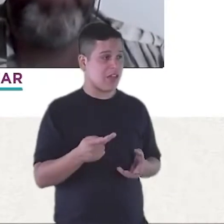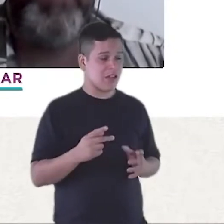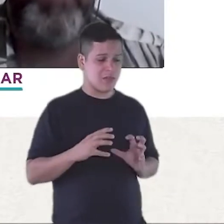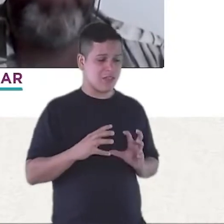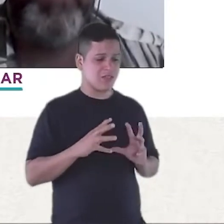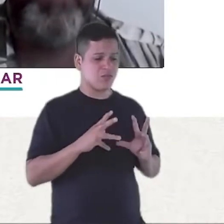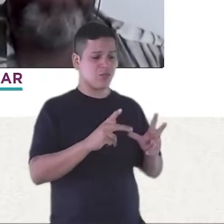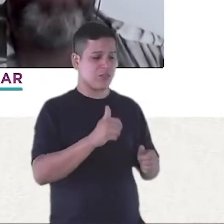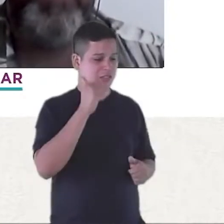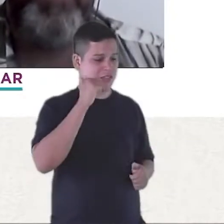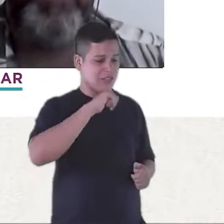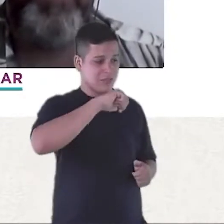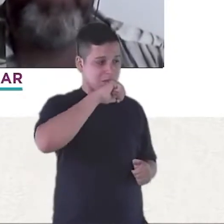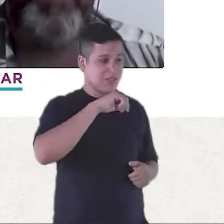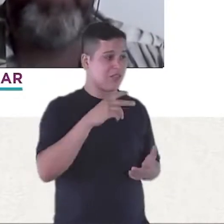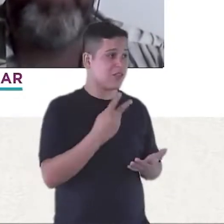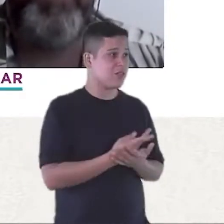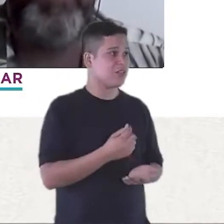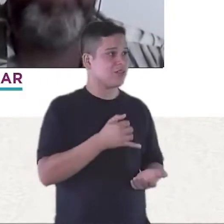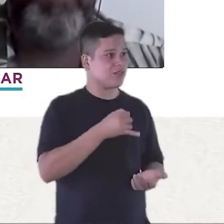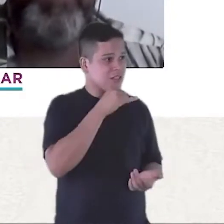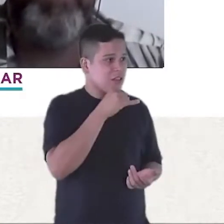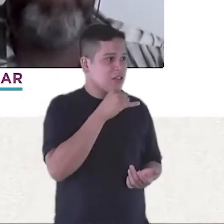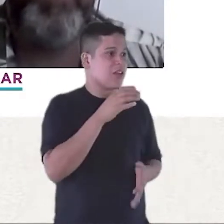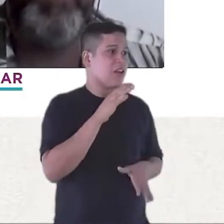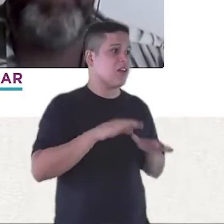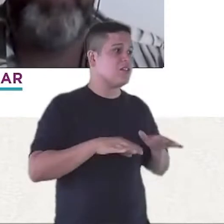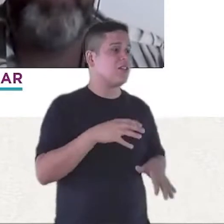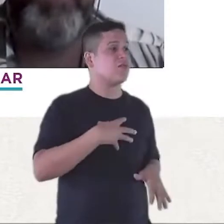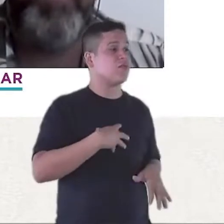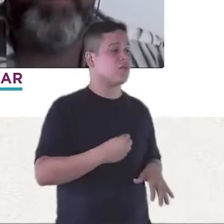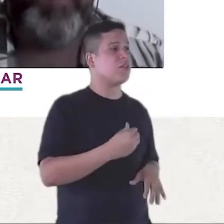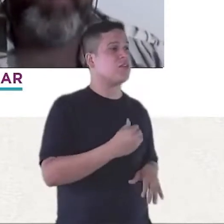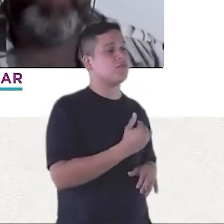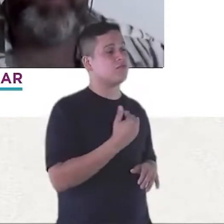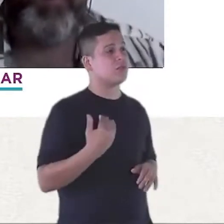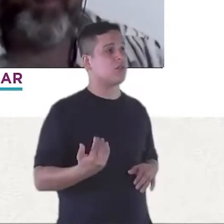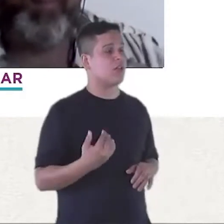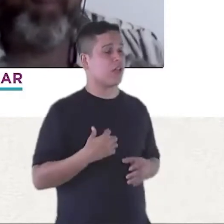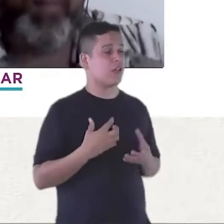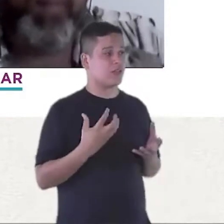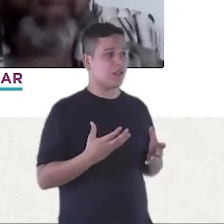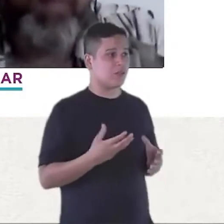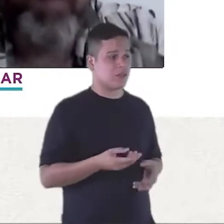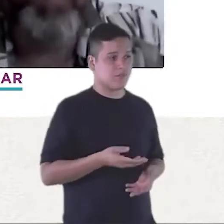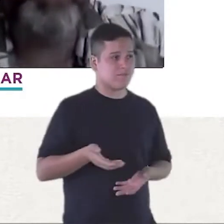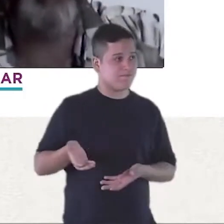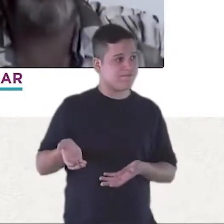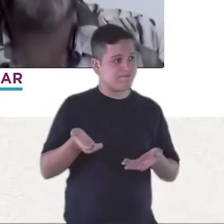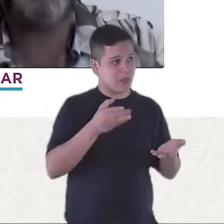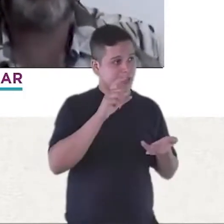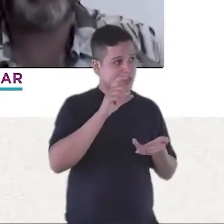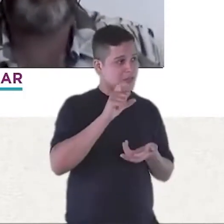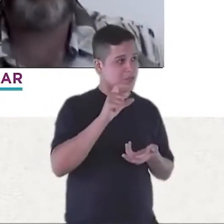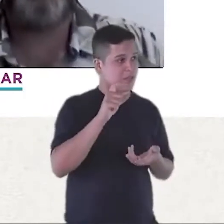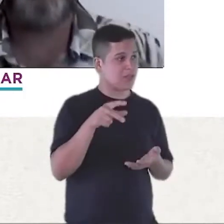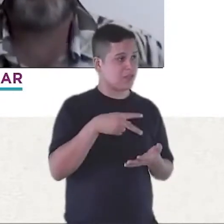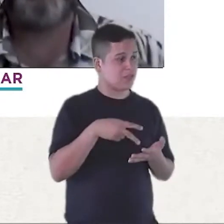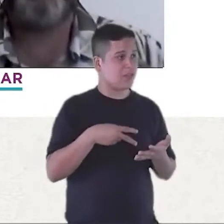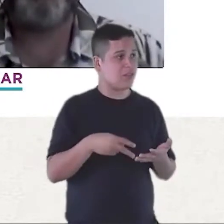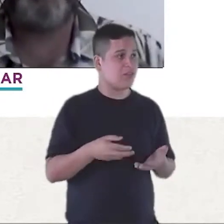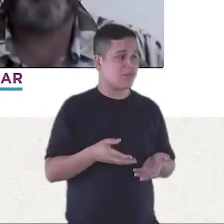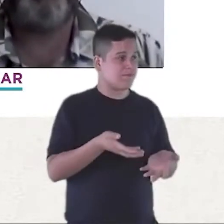pandemia. Muito legal. Mas continua, Carpi. Eu gostaria que você falasse também como é que